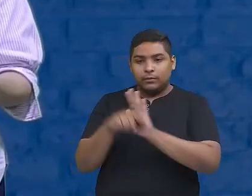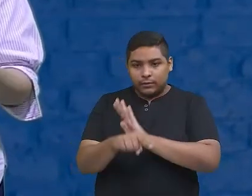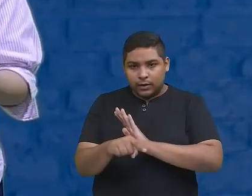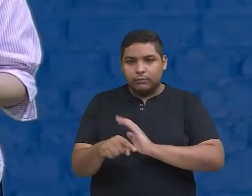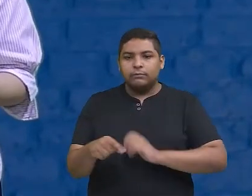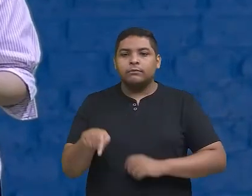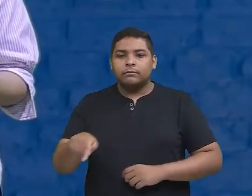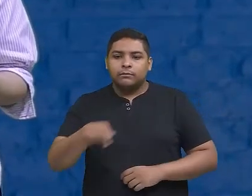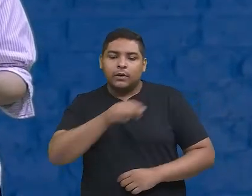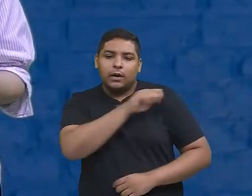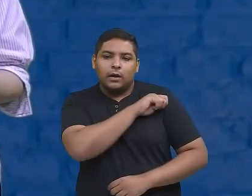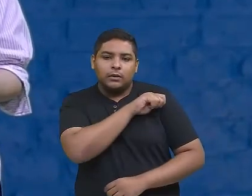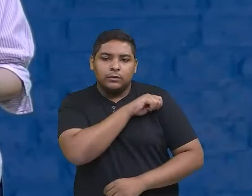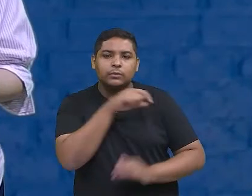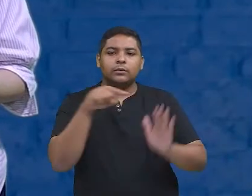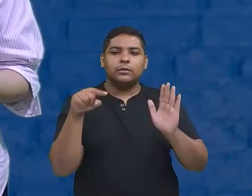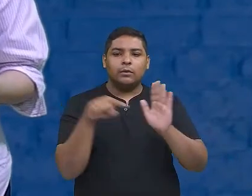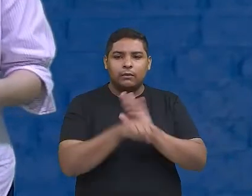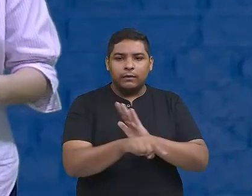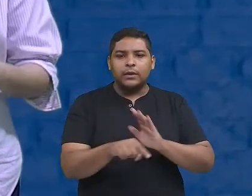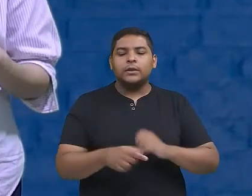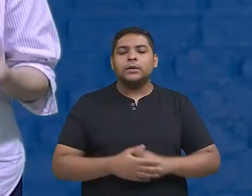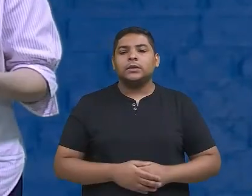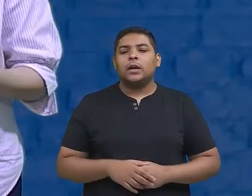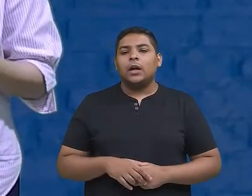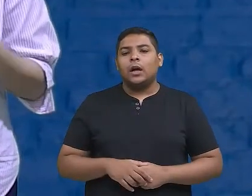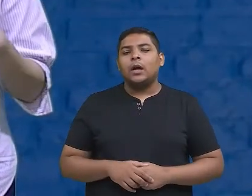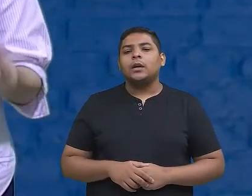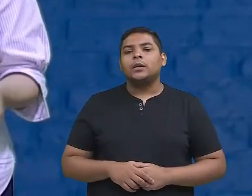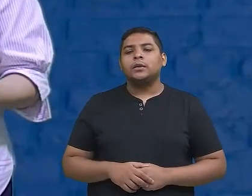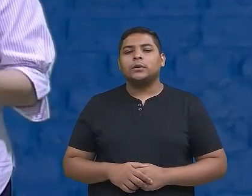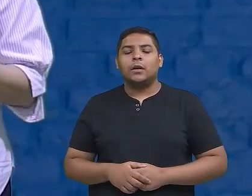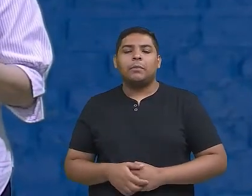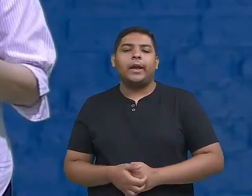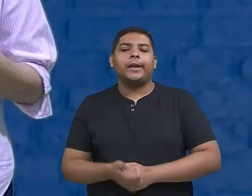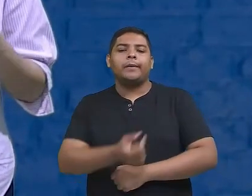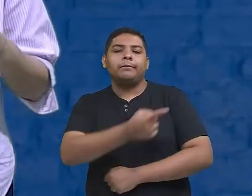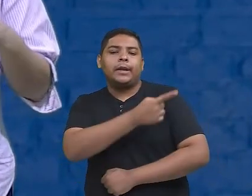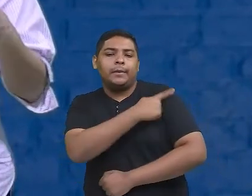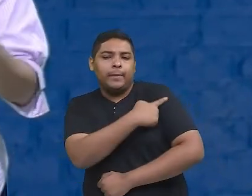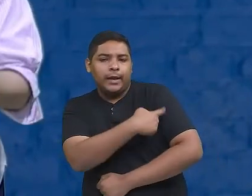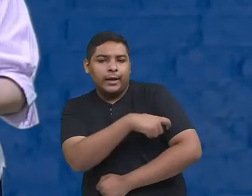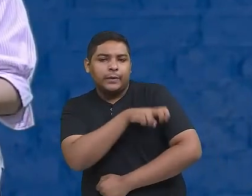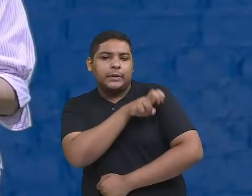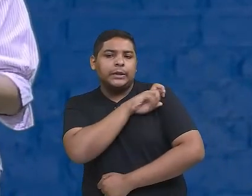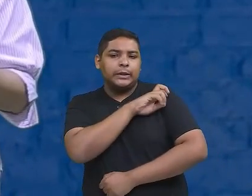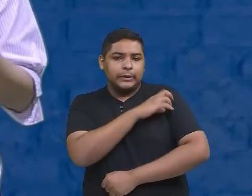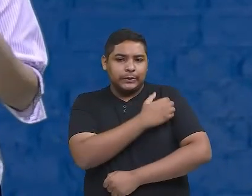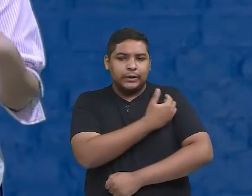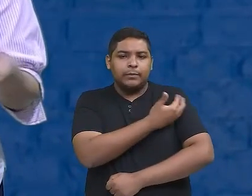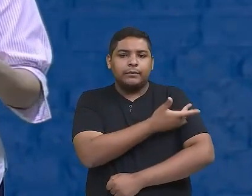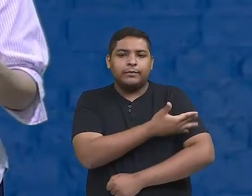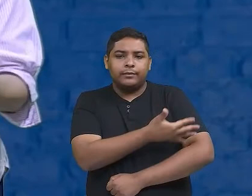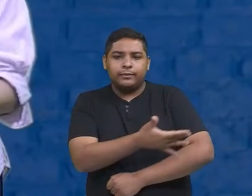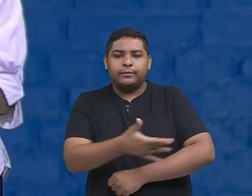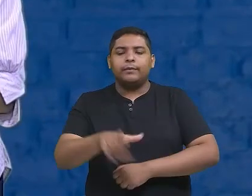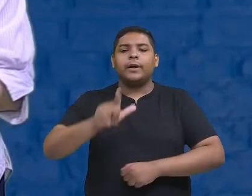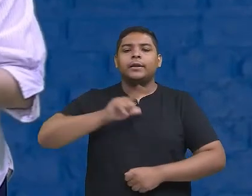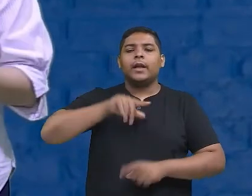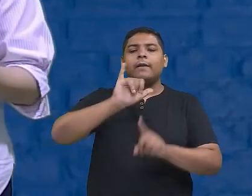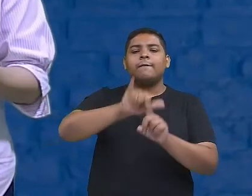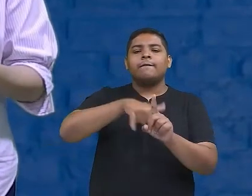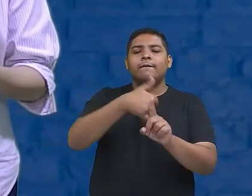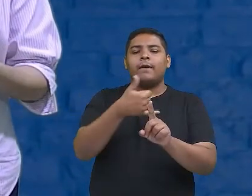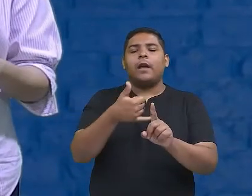Se for dos anos iniciais, tem sempre algumas histórias, fábulas, que apresentam